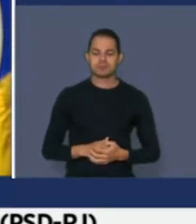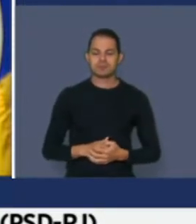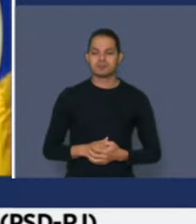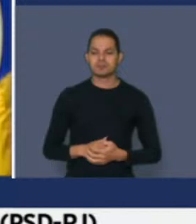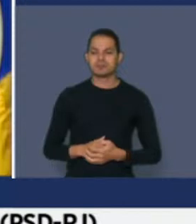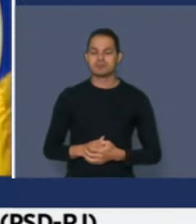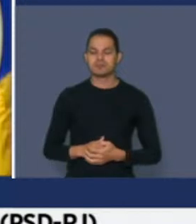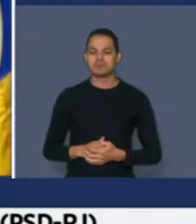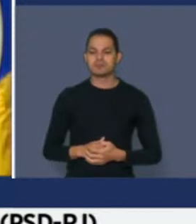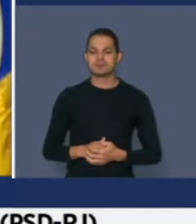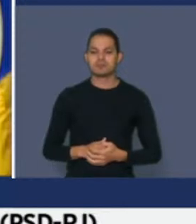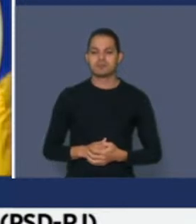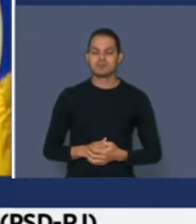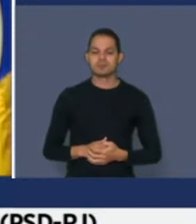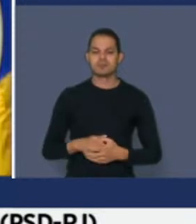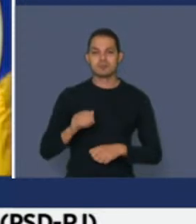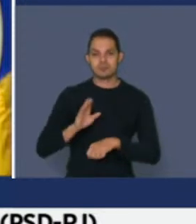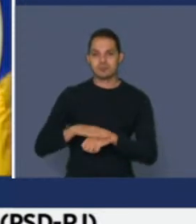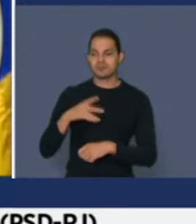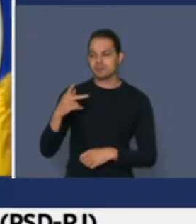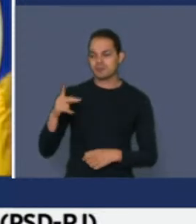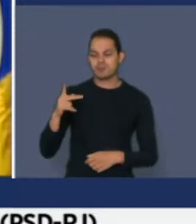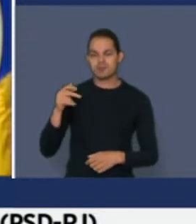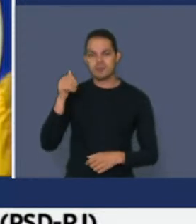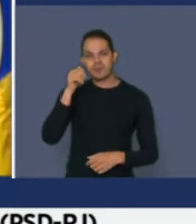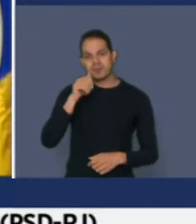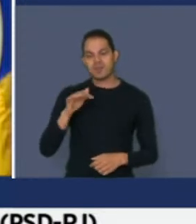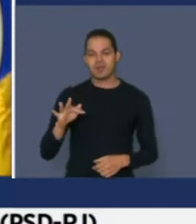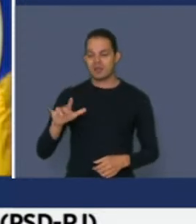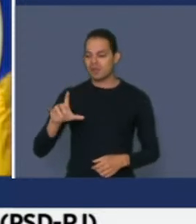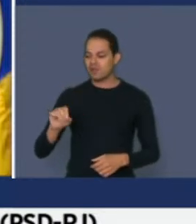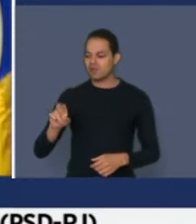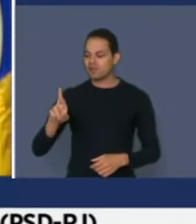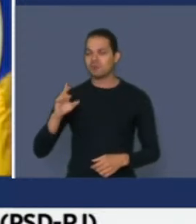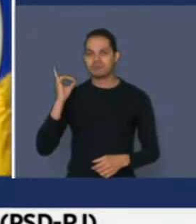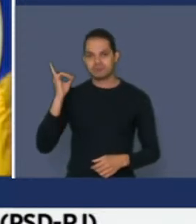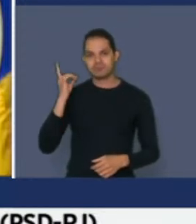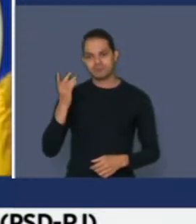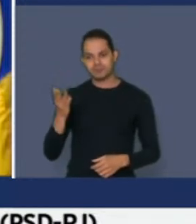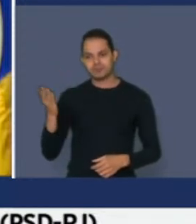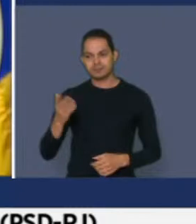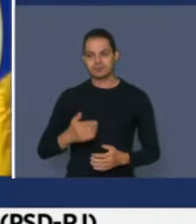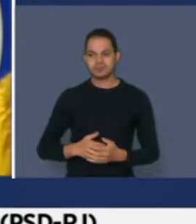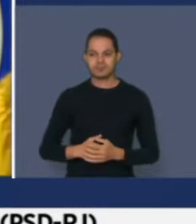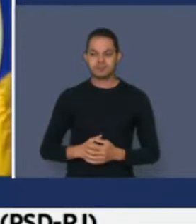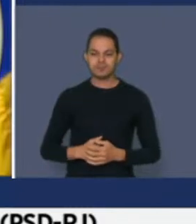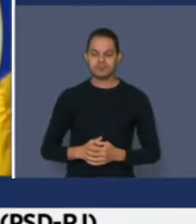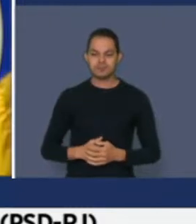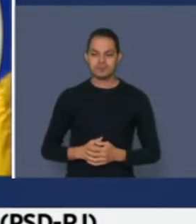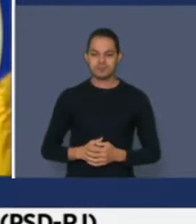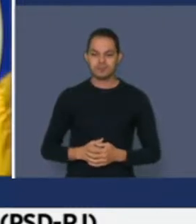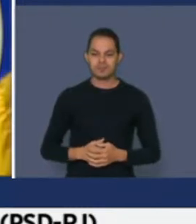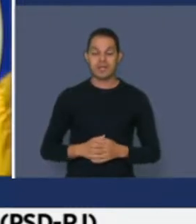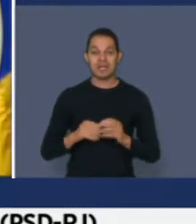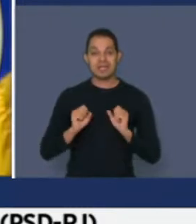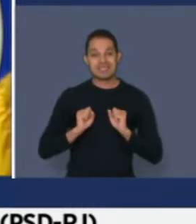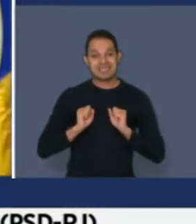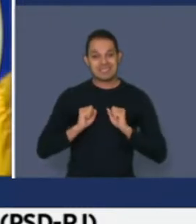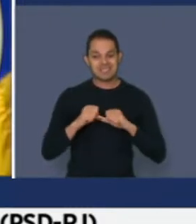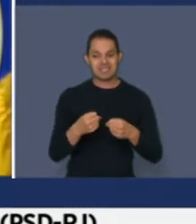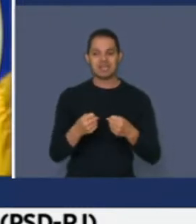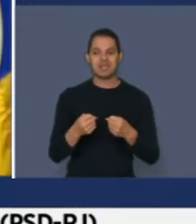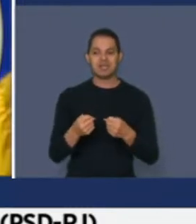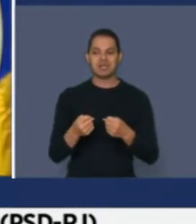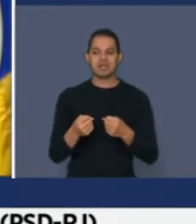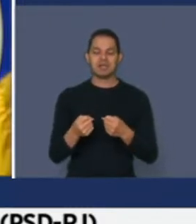Anderson do Carmo por parte da representada deputada Flor de Lis. As únicas defesas